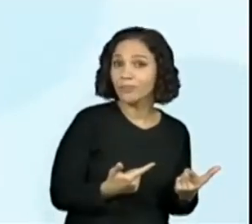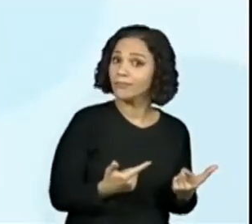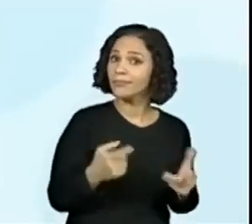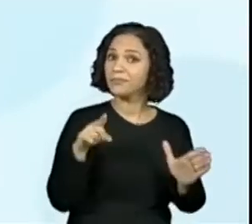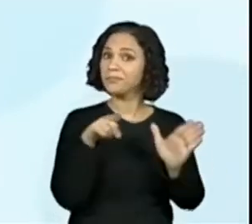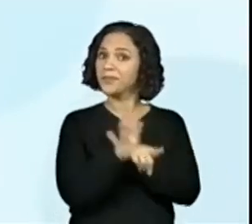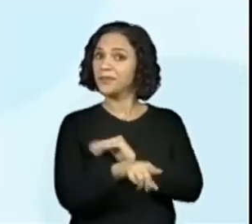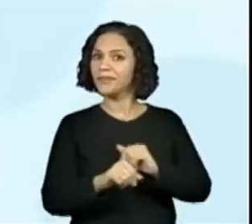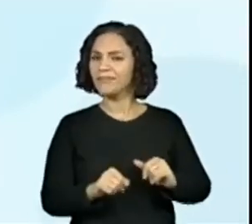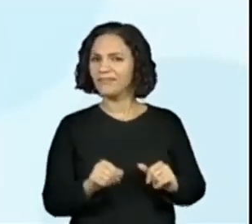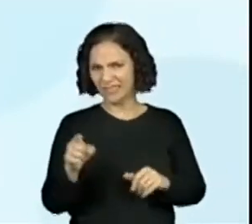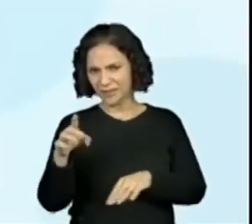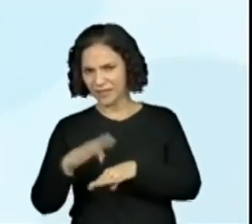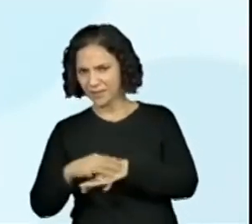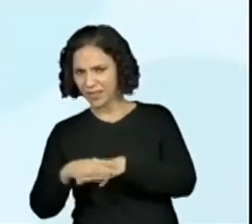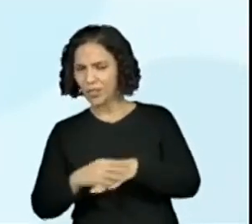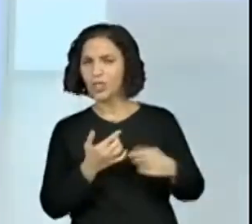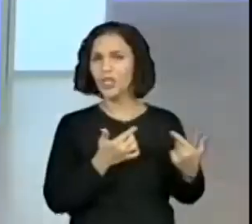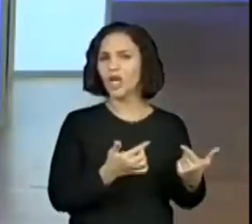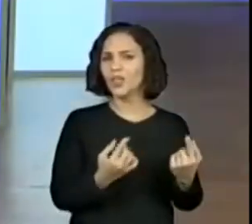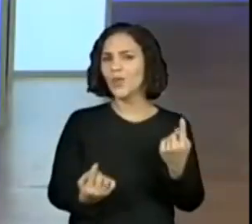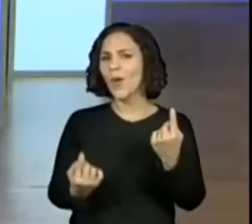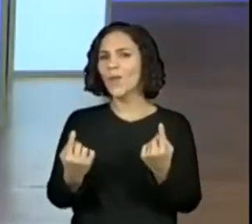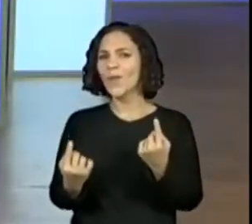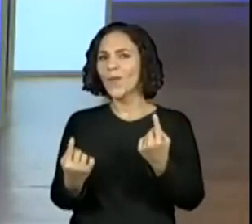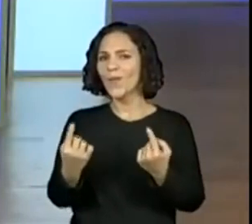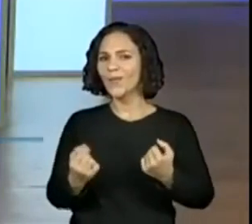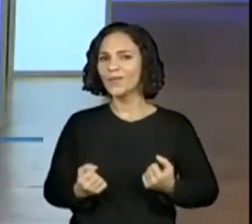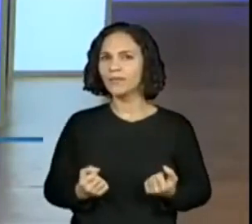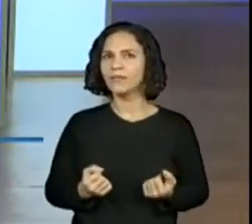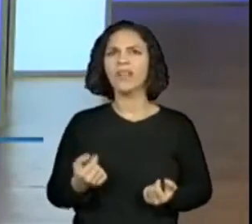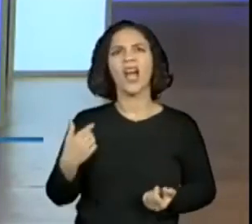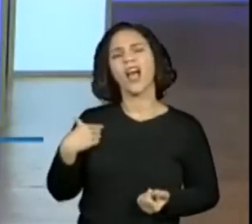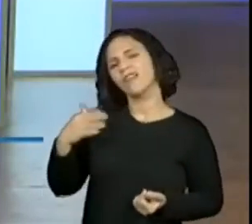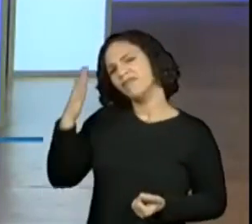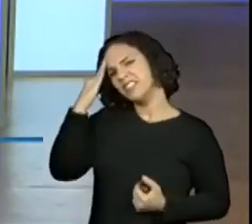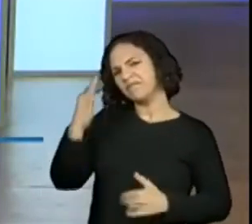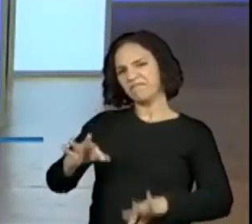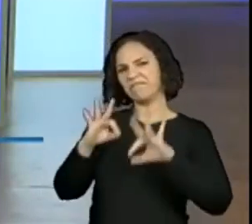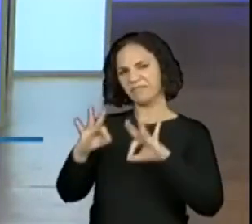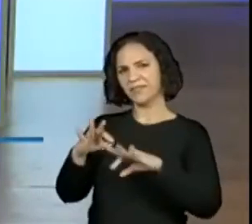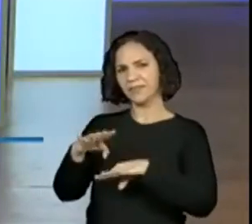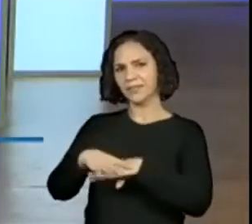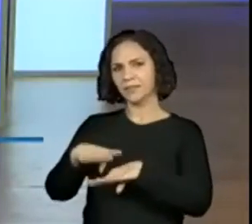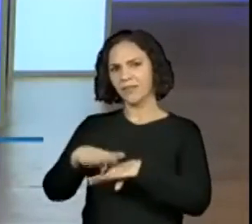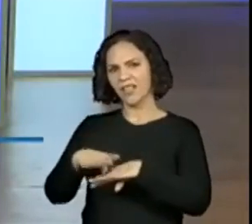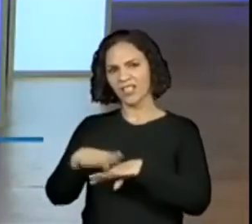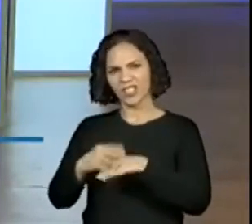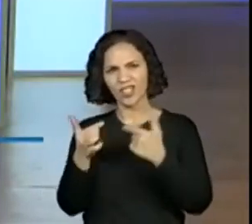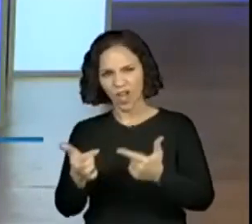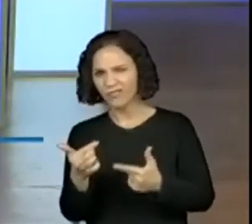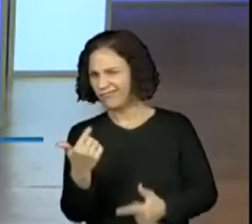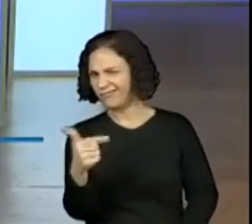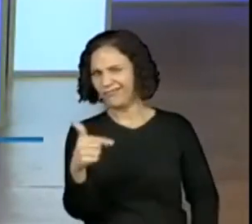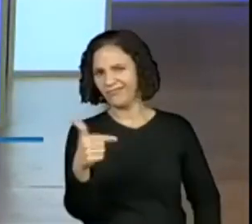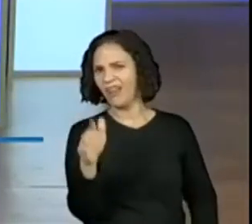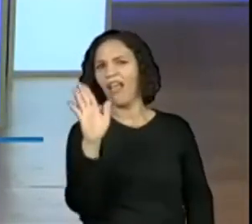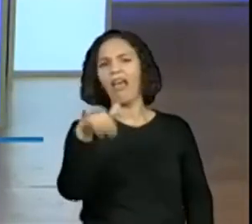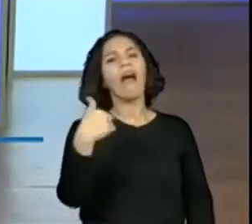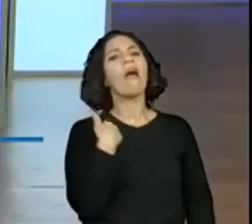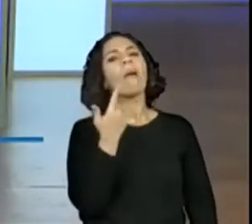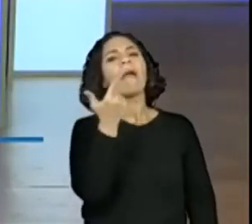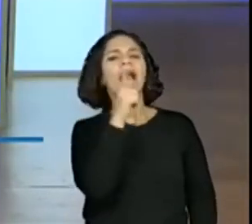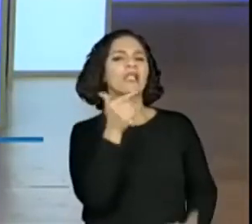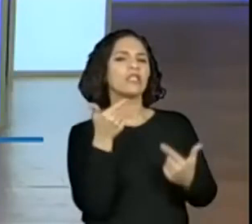pergunta e aí será que a matemática ou será que é sorte pro ai eu tenho certeza que é matemática não tem essa de sorte a